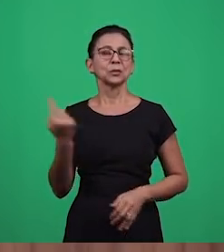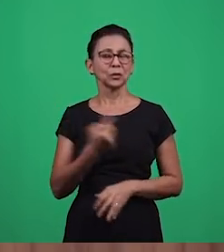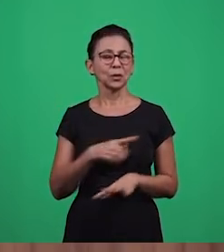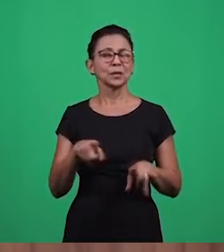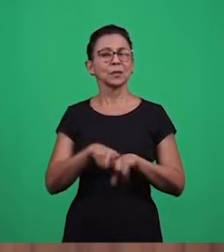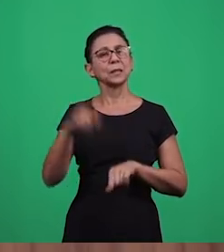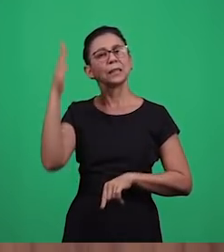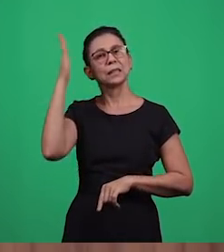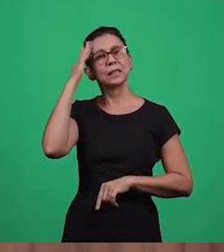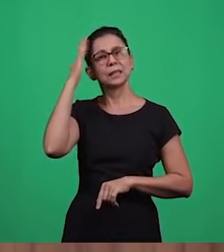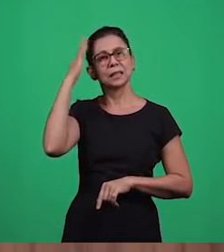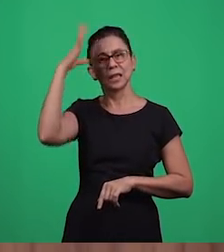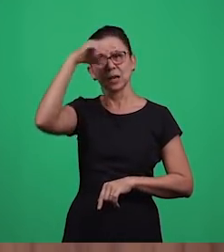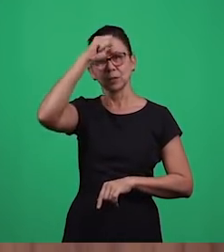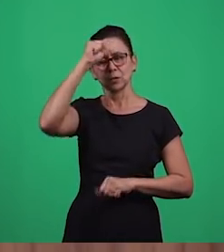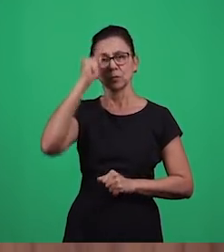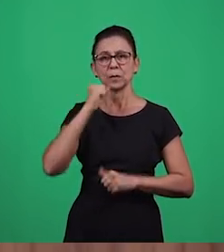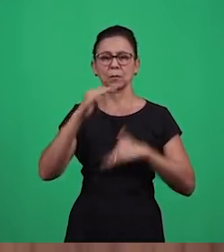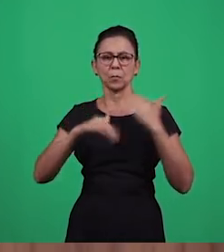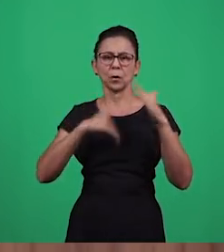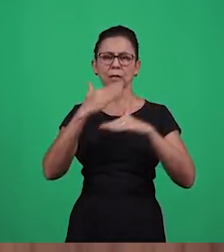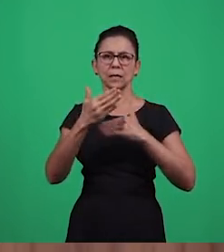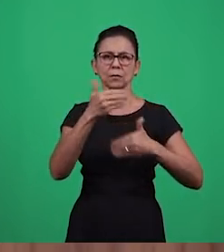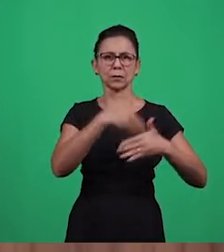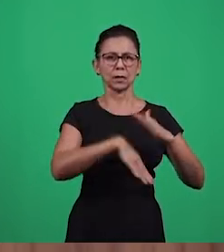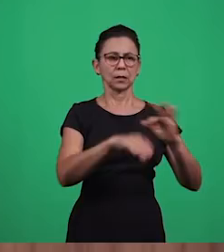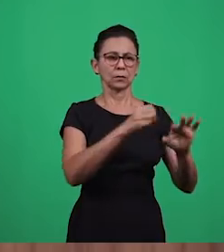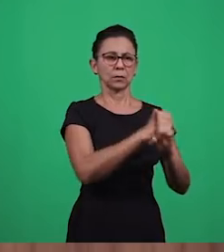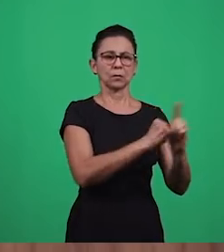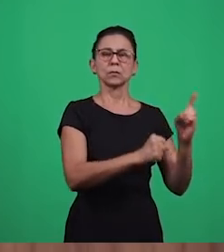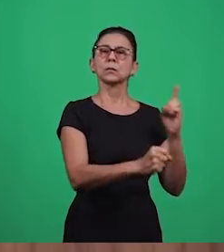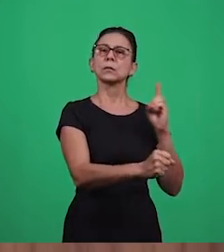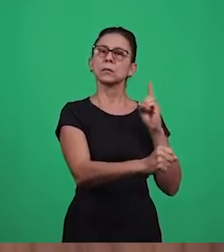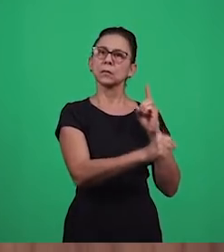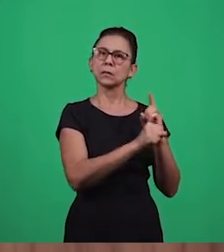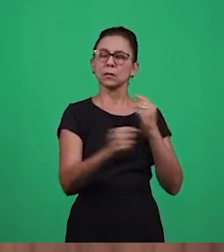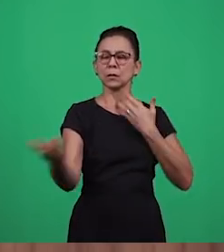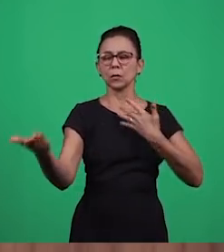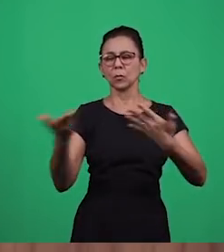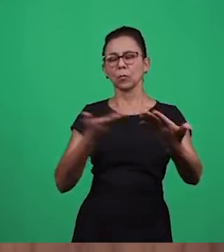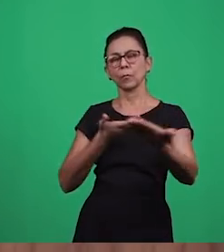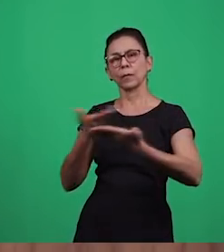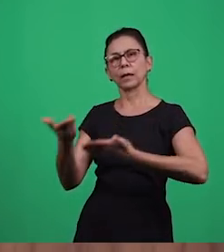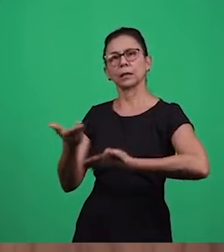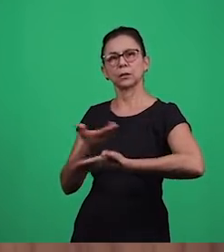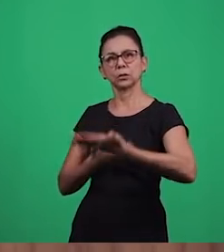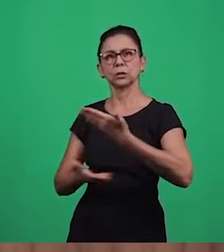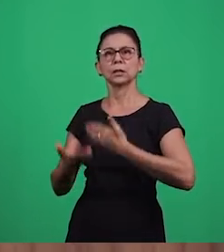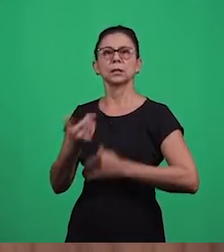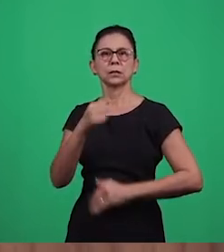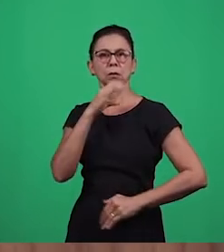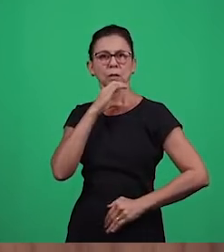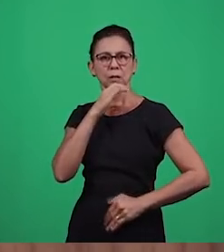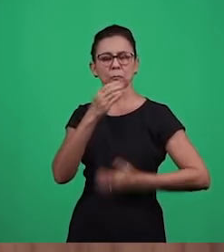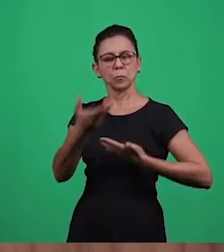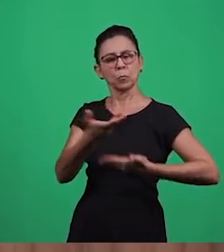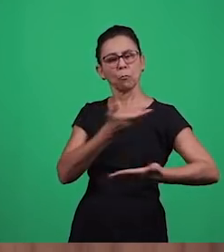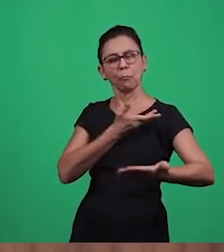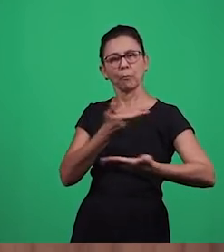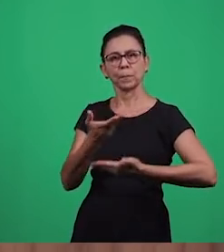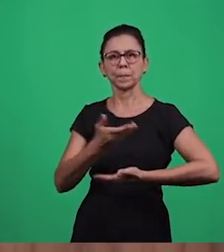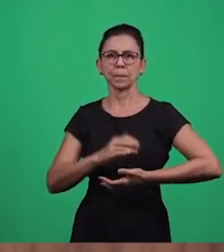que a aprendizagem é um processo social, um processo compartilhado e gerador de